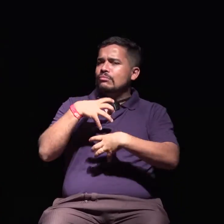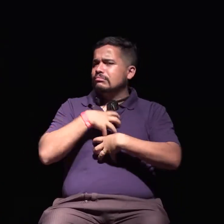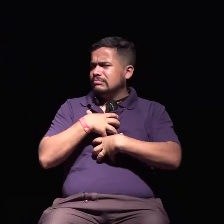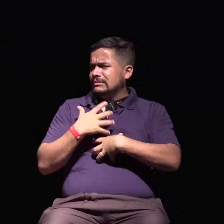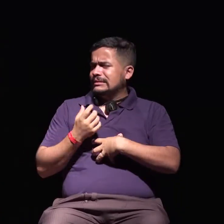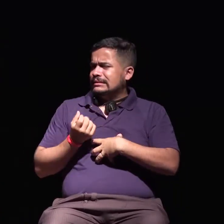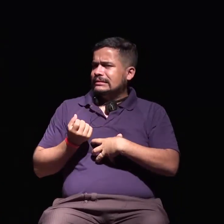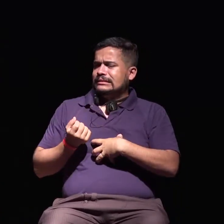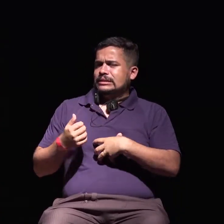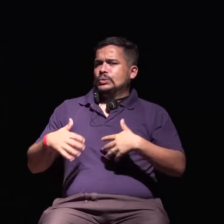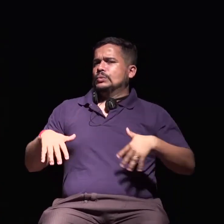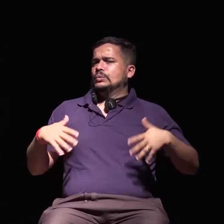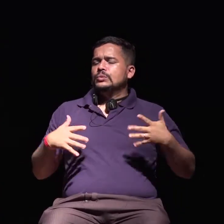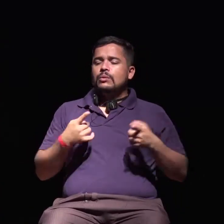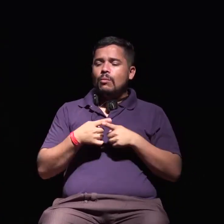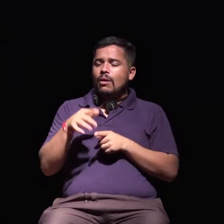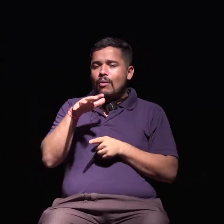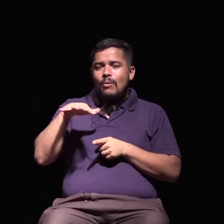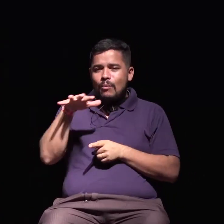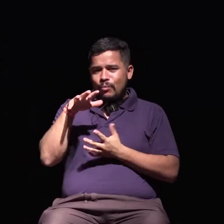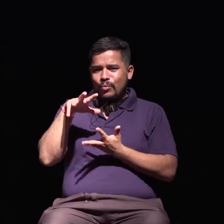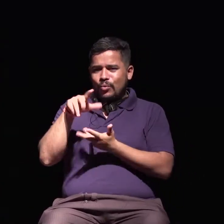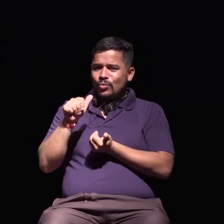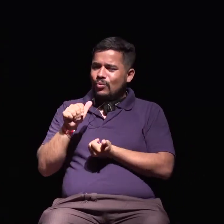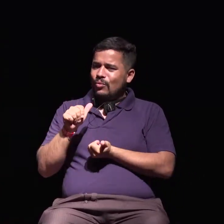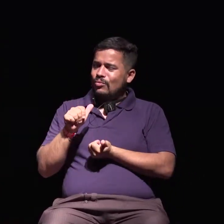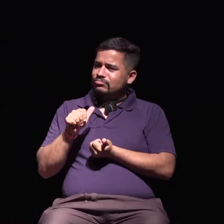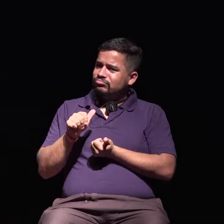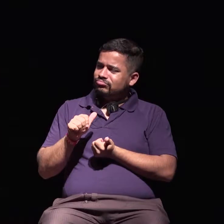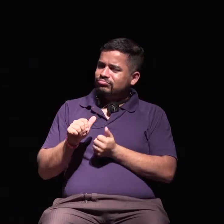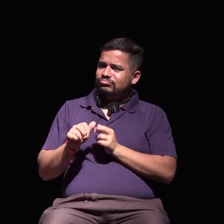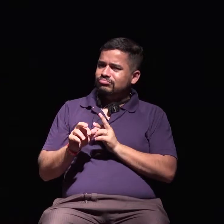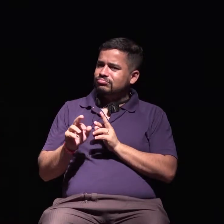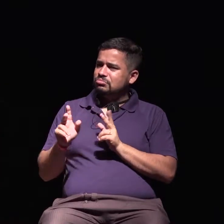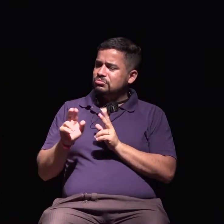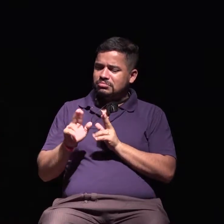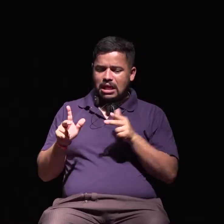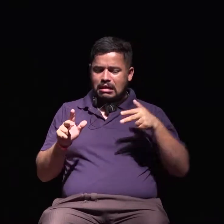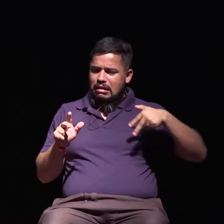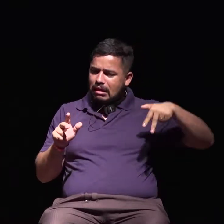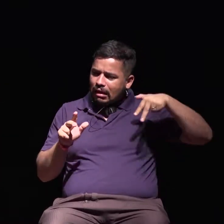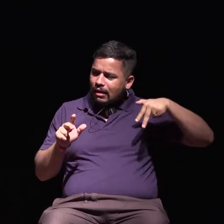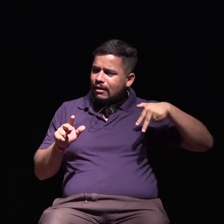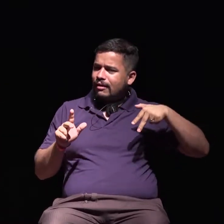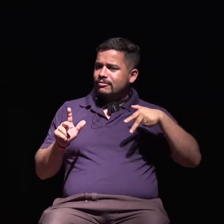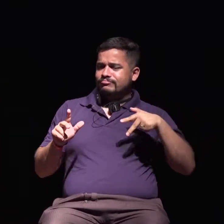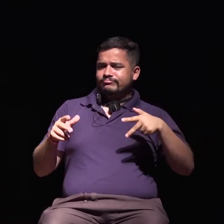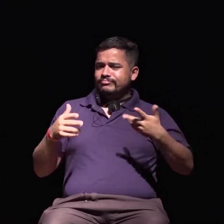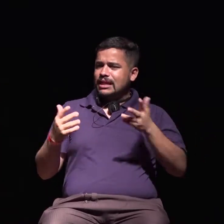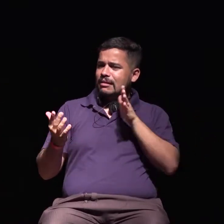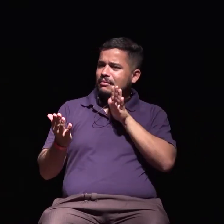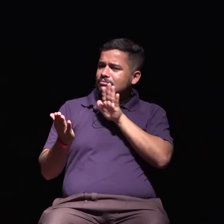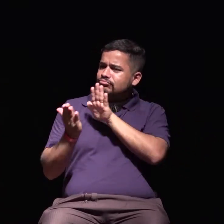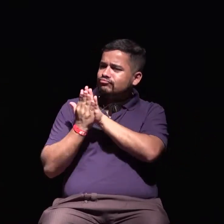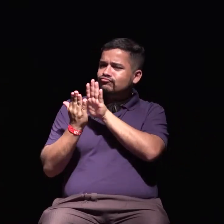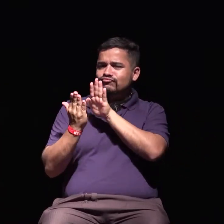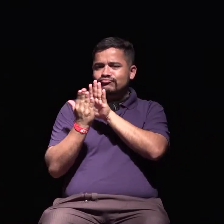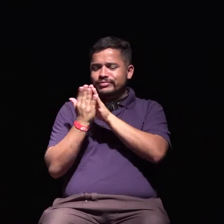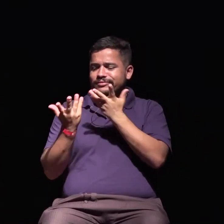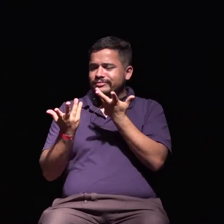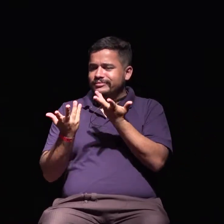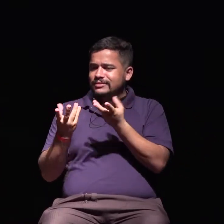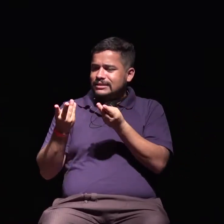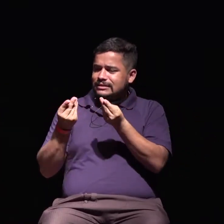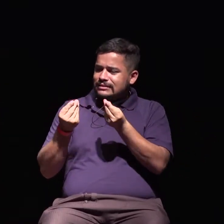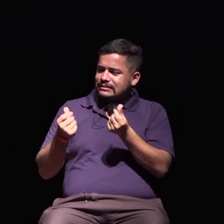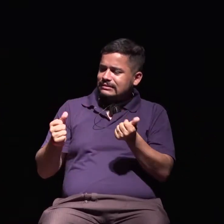modo, porque o mundo da artista já não parecia tão inconciliável com a minha dança. O corpo a corpo com os pequenos sacos de areia,